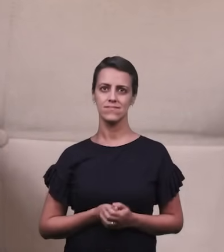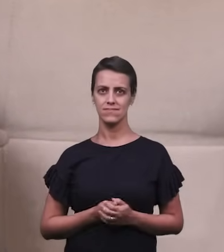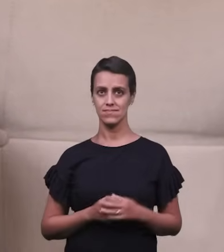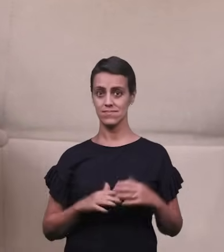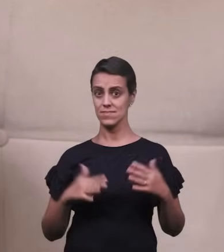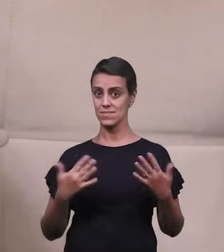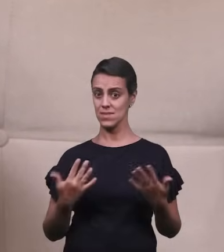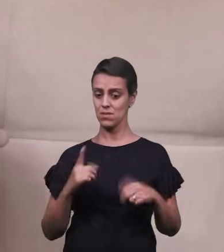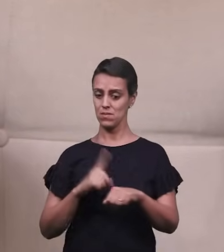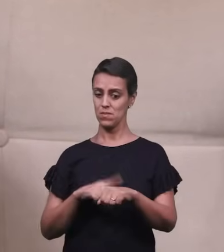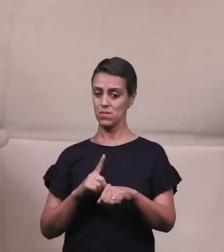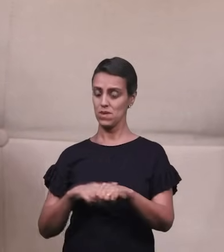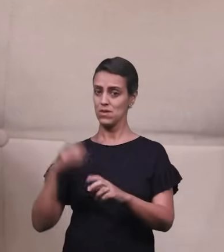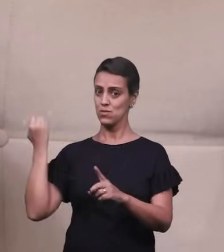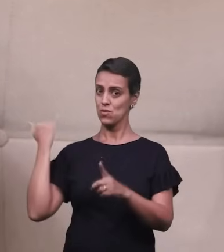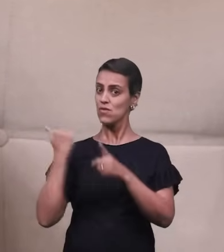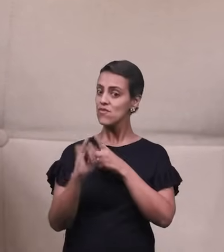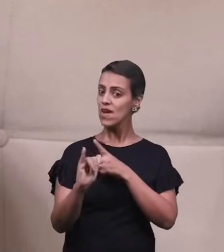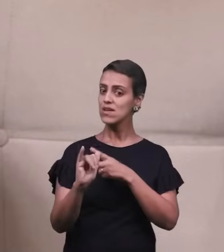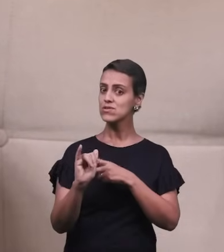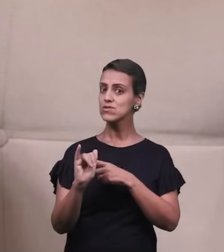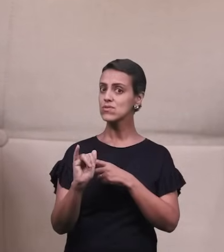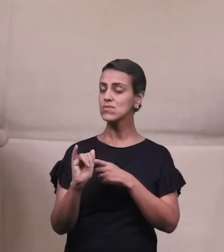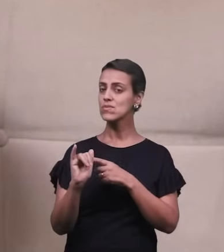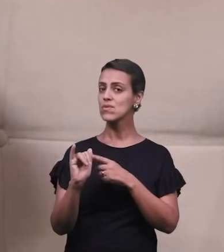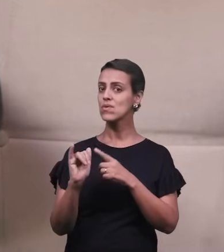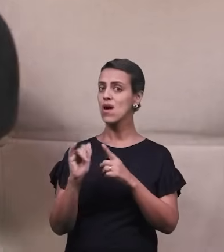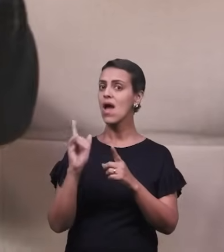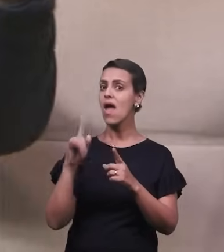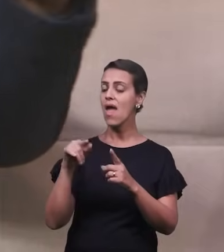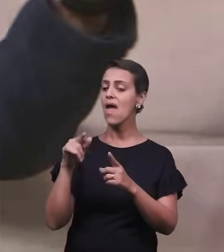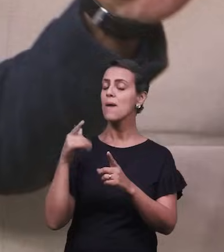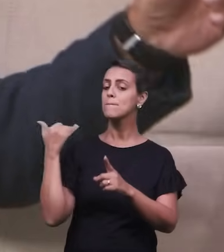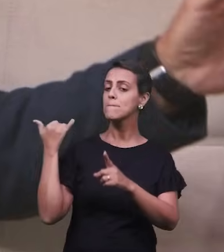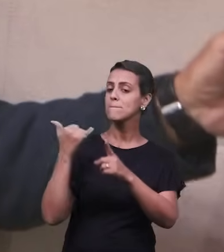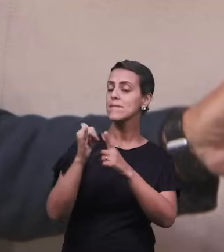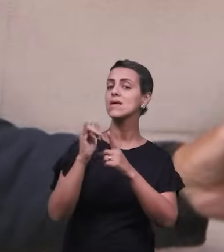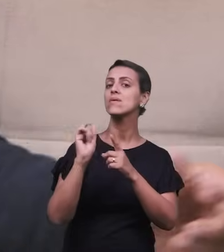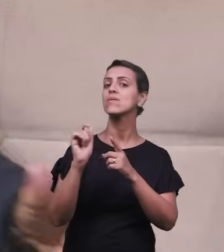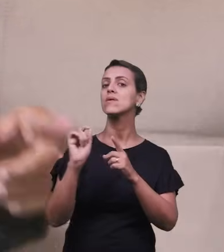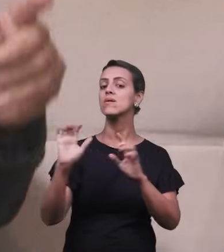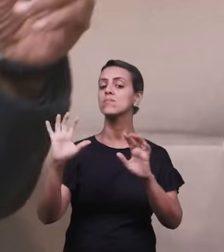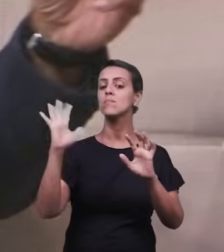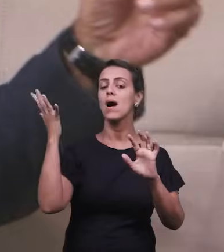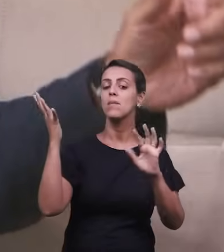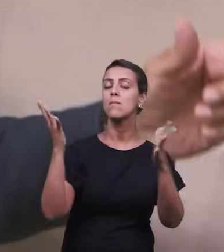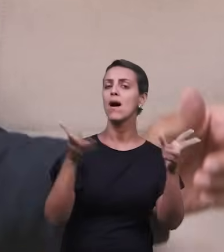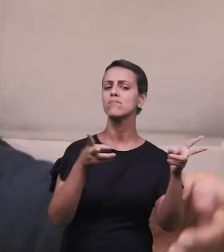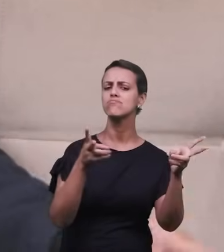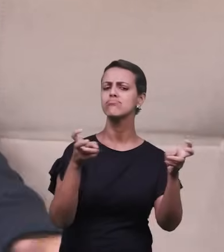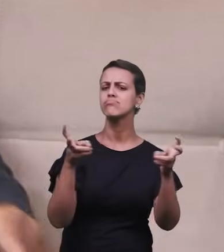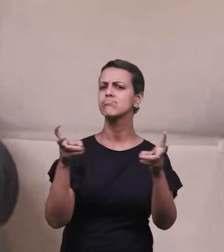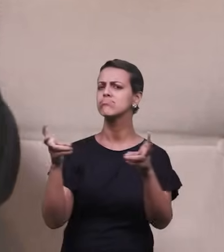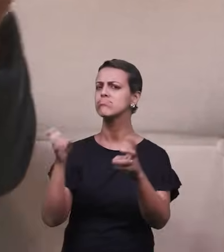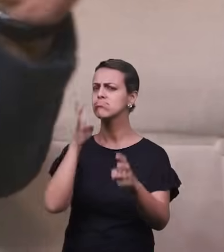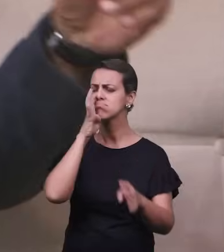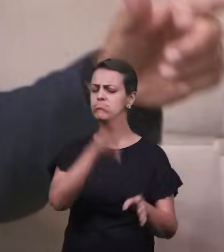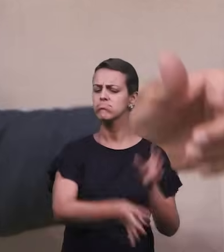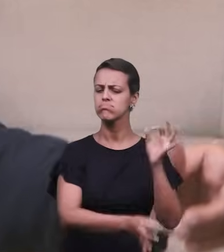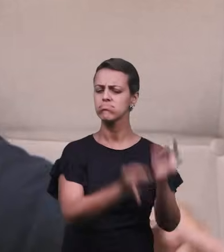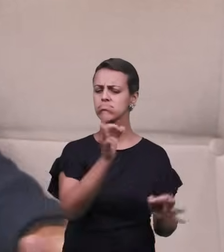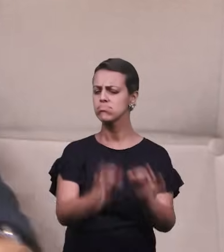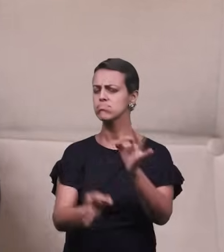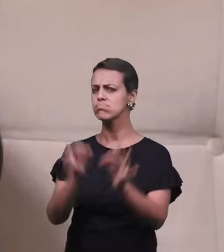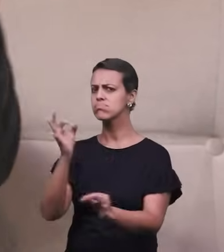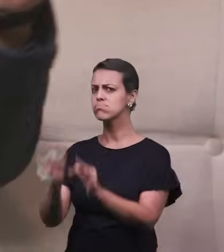para este momento profético, meia-noite, nós vamos voltar lá naquilo que falamos agora há pouco. Os sinais, os